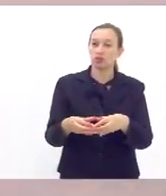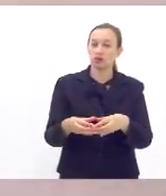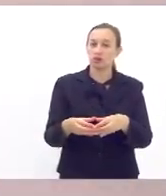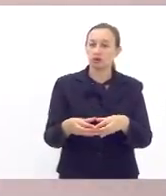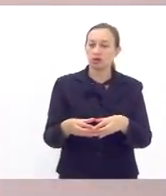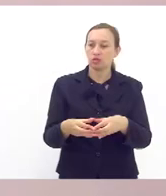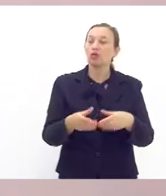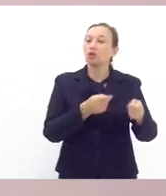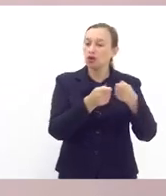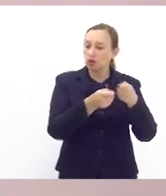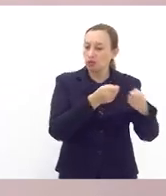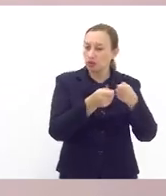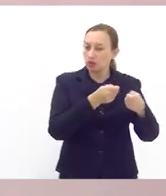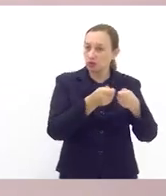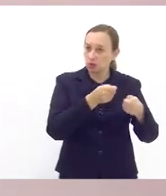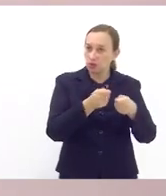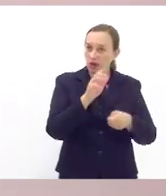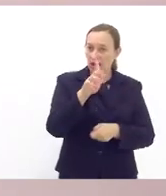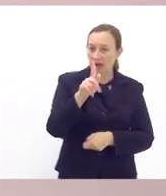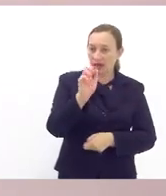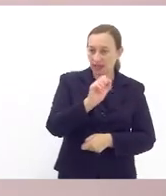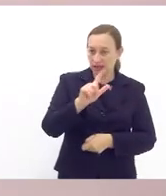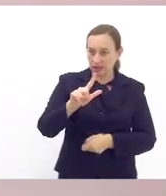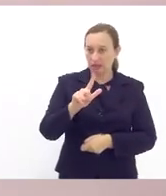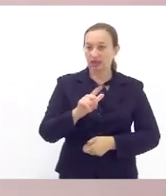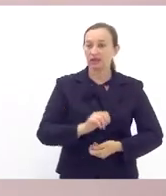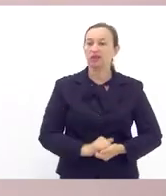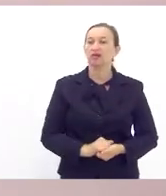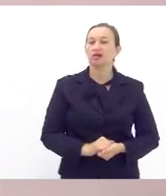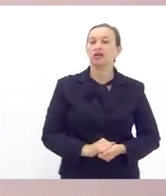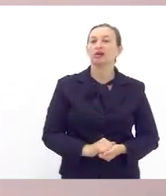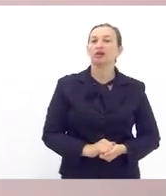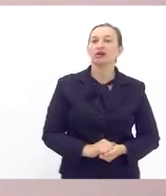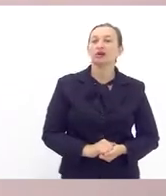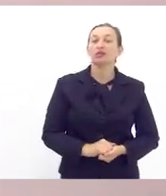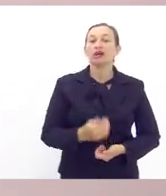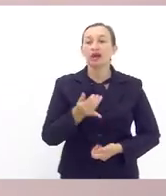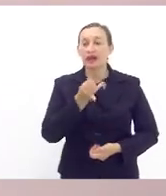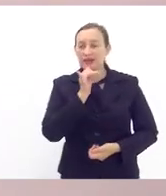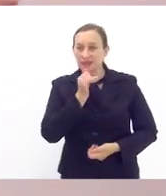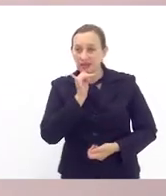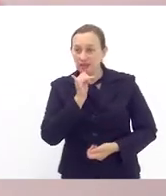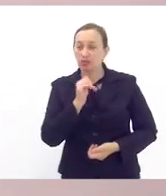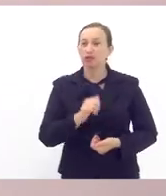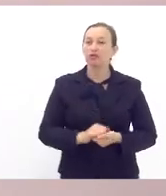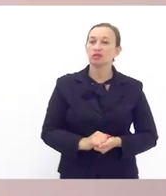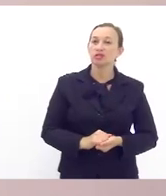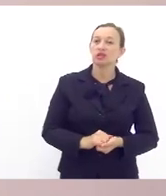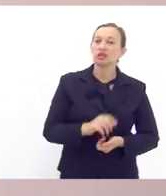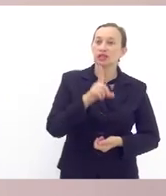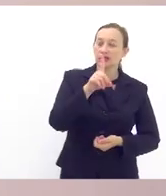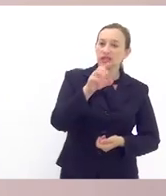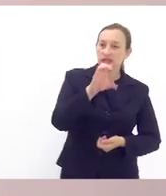órgão regulador no caso anel então a gente teve uma melhora no caso tanto do Deck quanto do fac